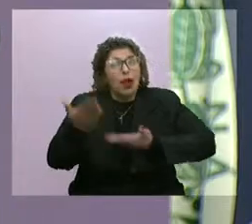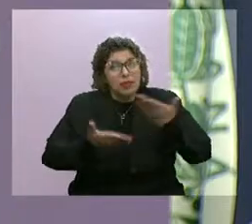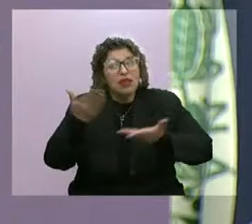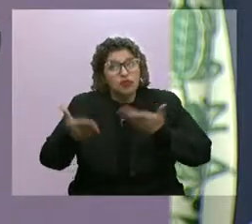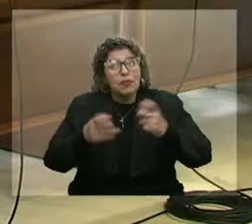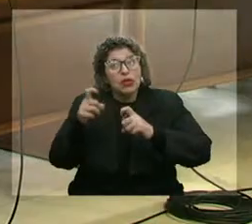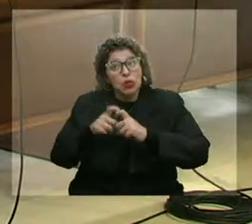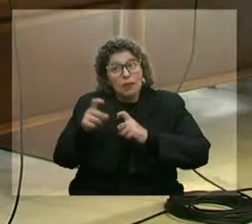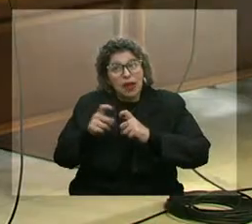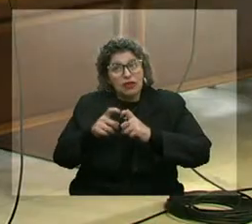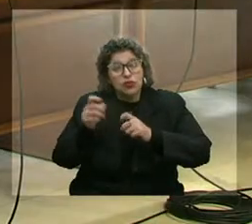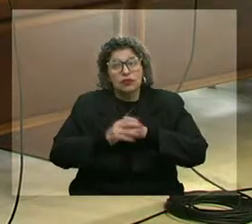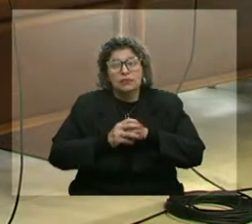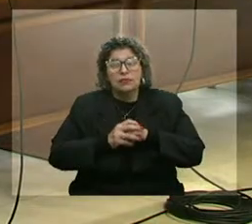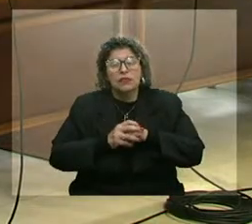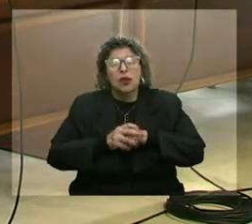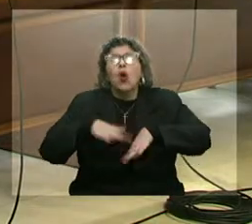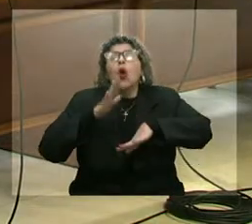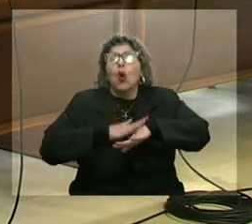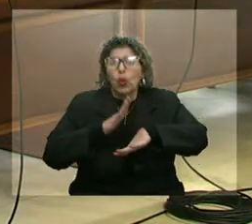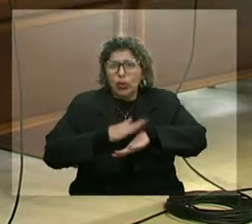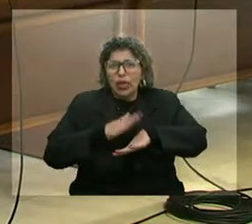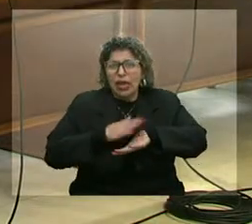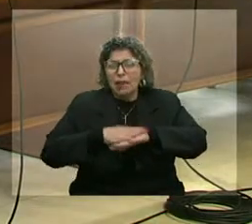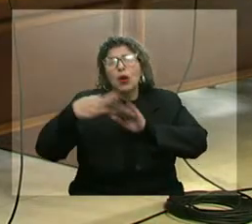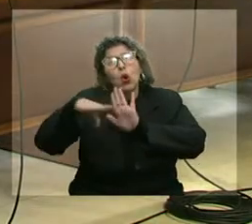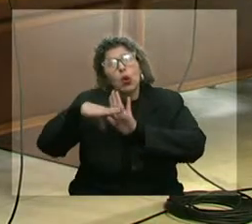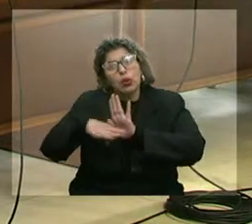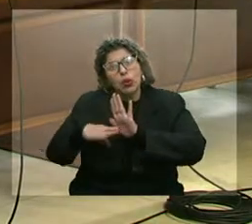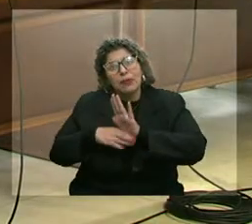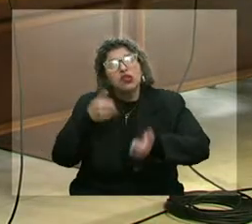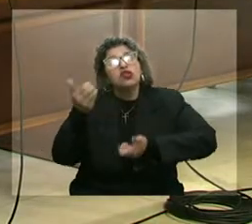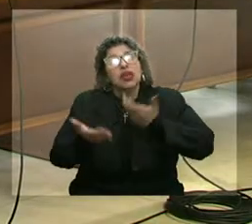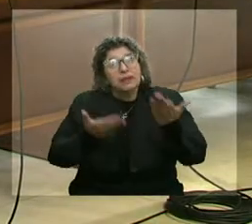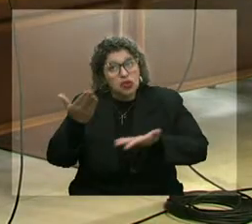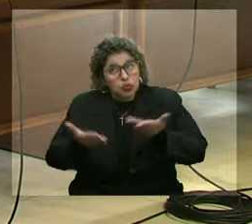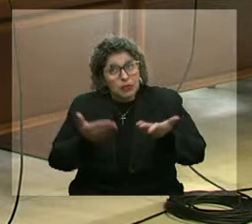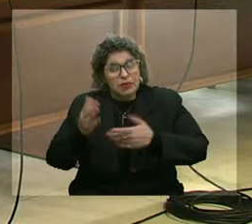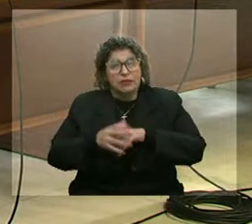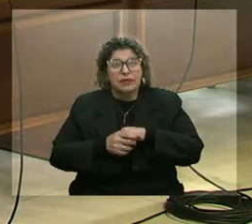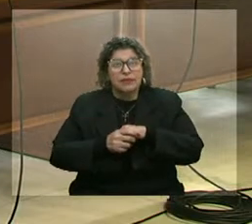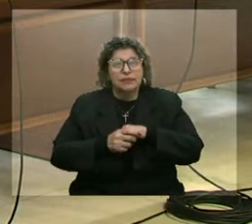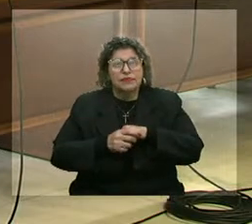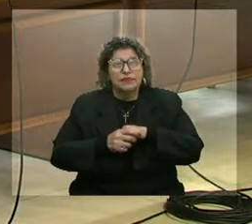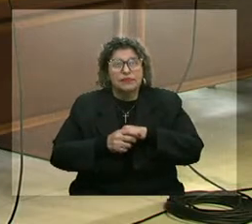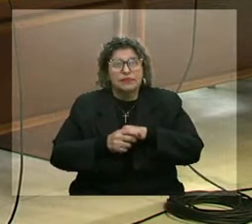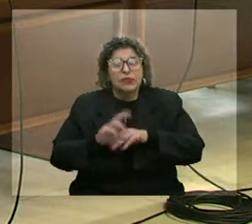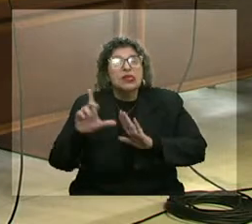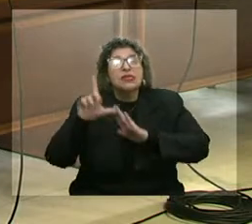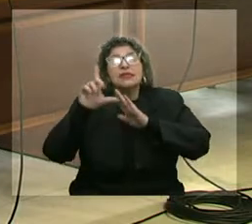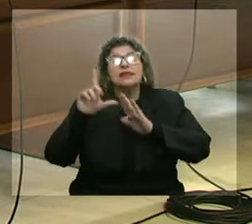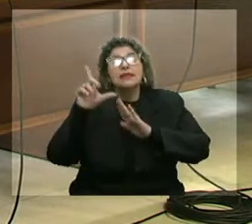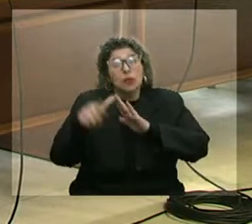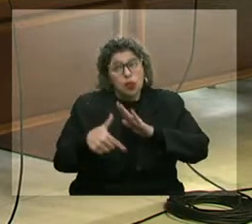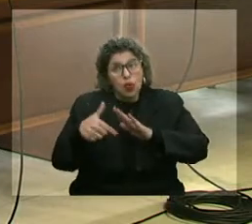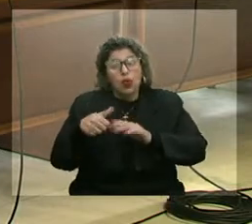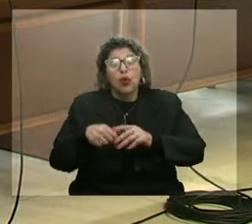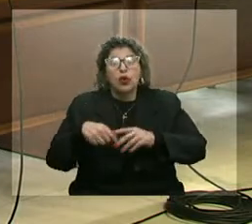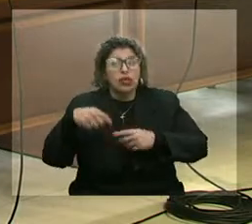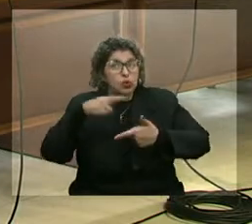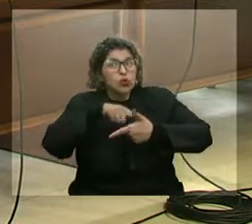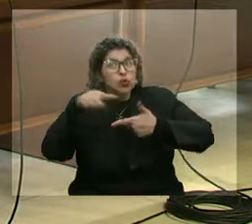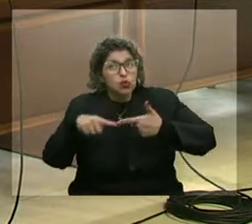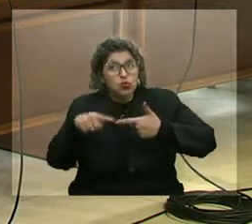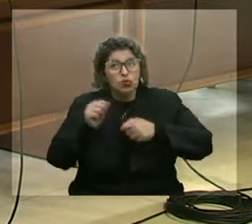atendimento médico, qual é o tempo e como é o protocolo de atendimento? Tá, depois o segundo grande discussão